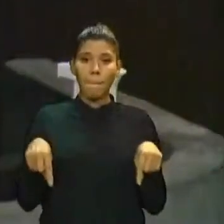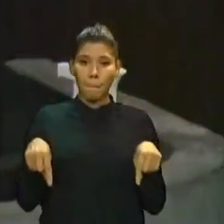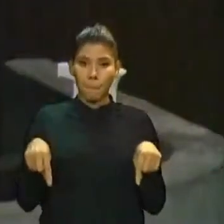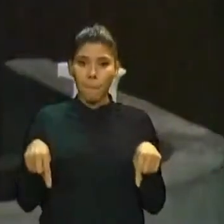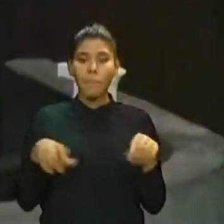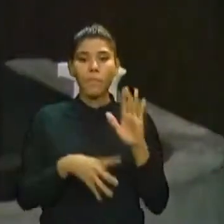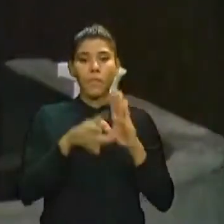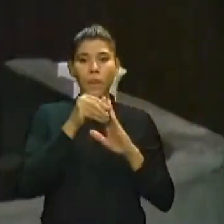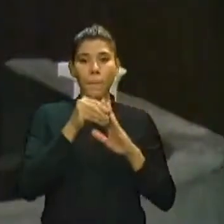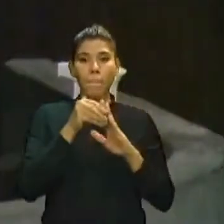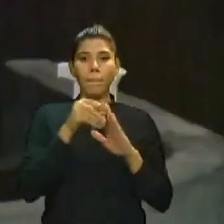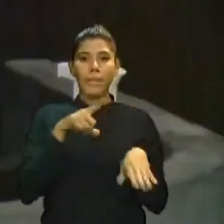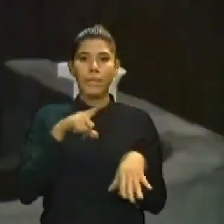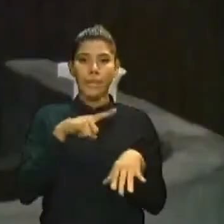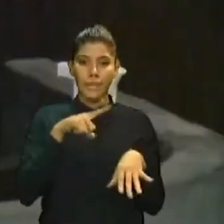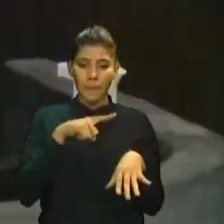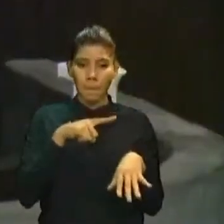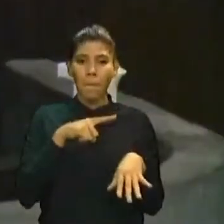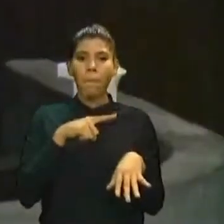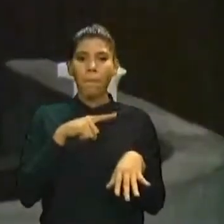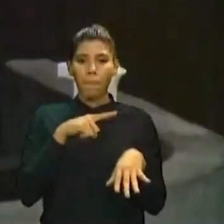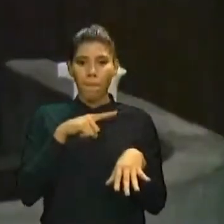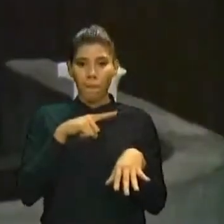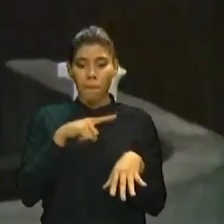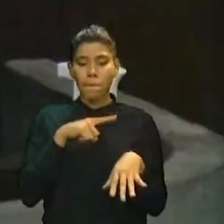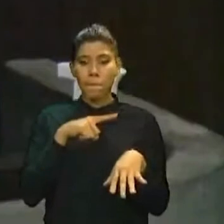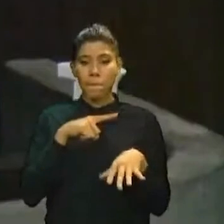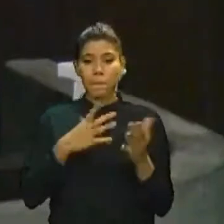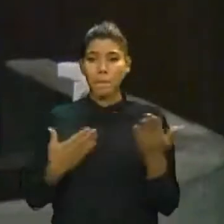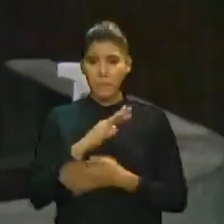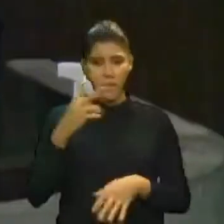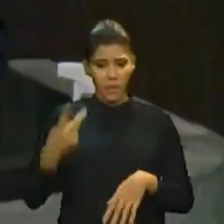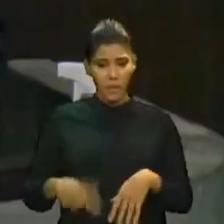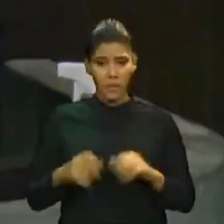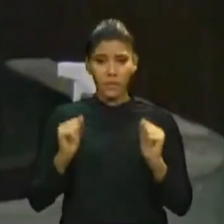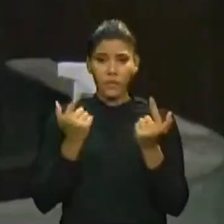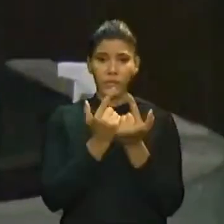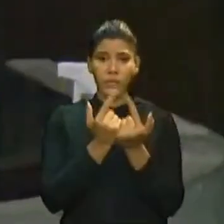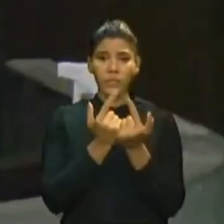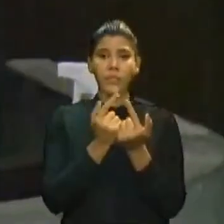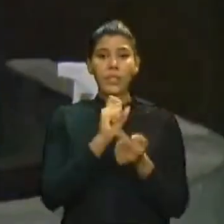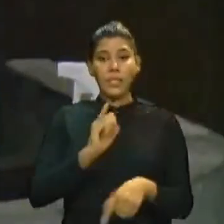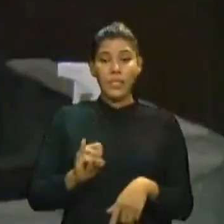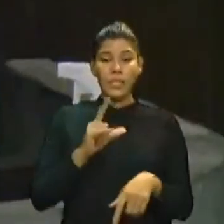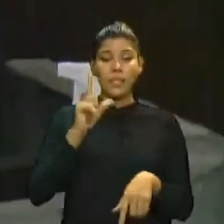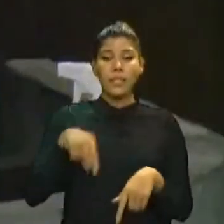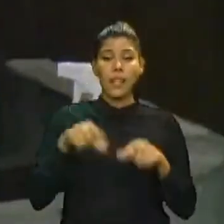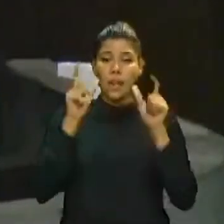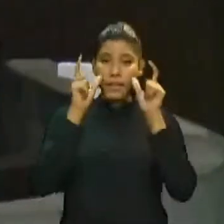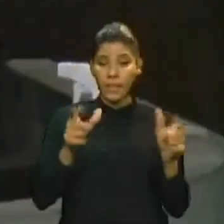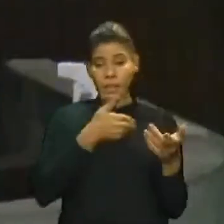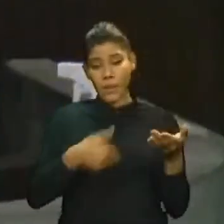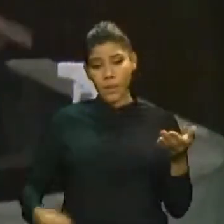em emendas que geram repercussão financeira, que não poderiam e são aprovadas por essa casa quando é de interesse do